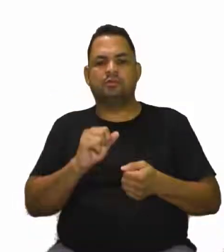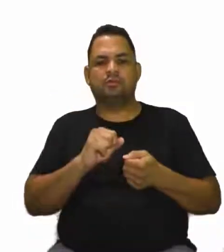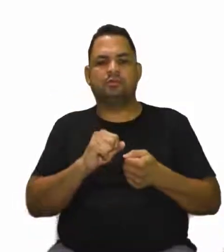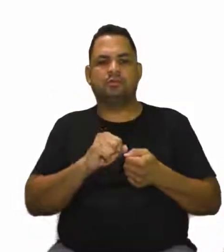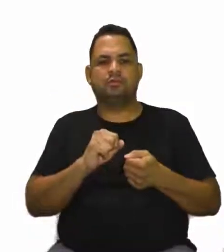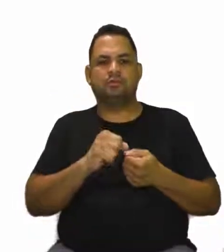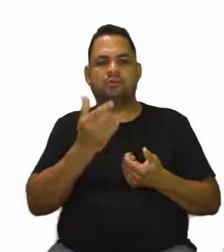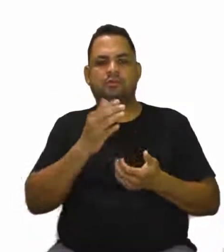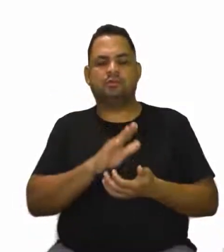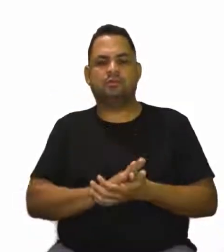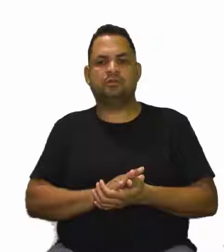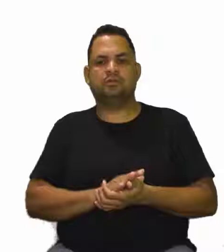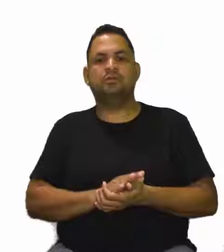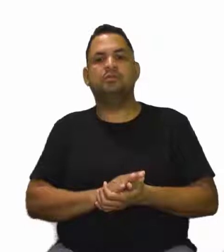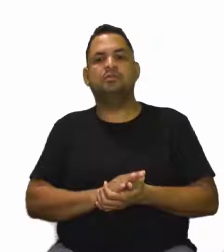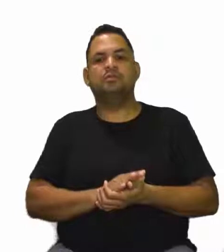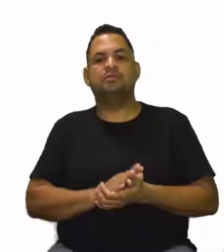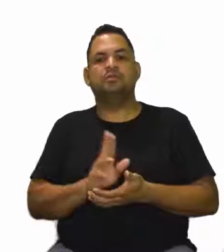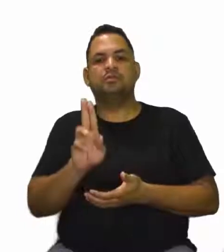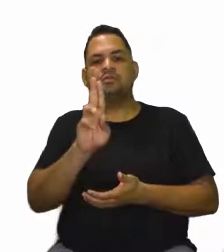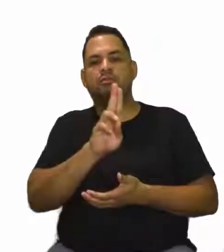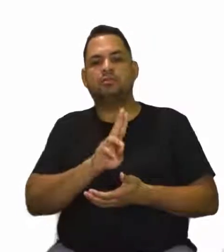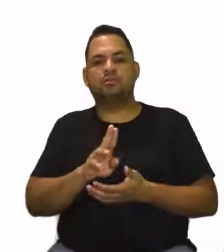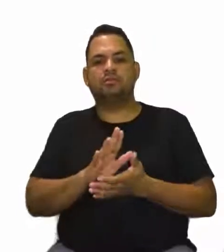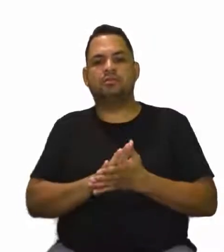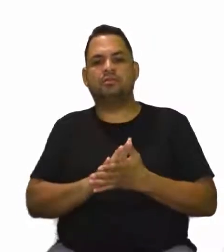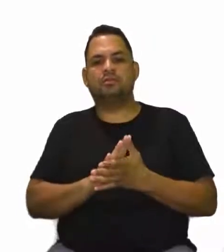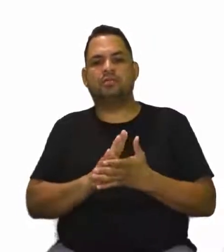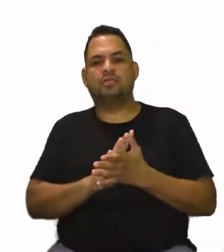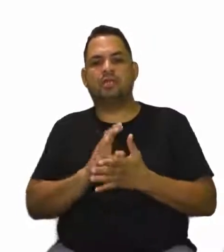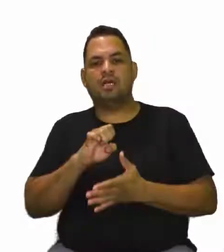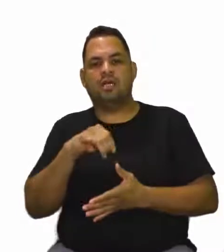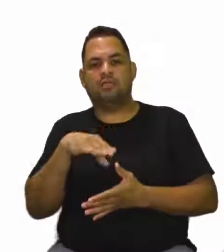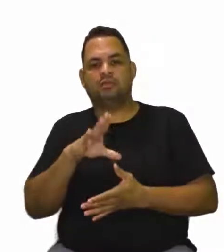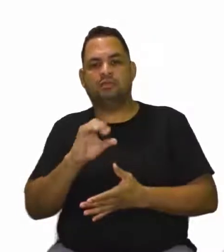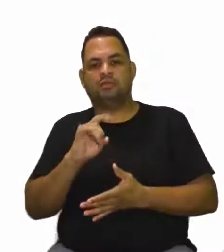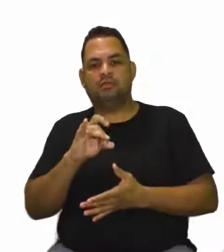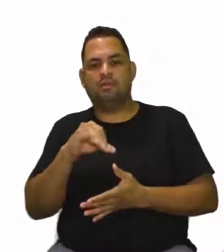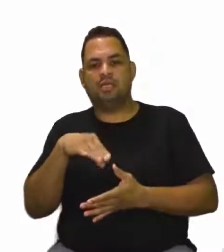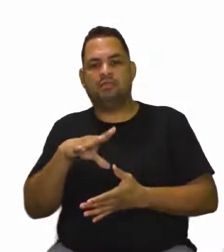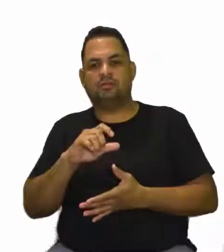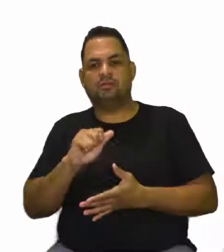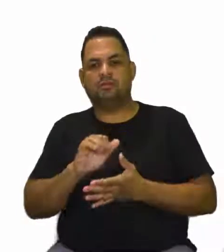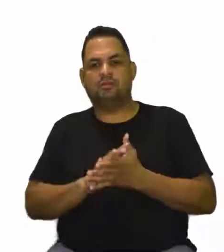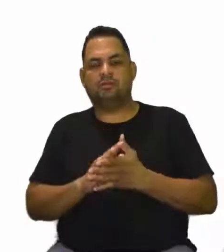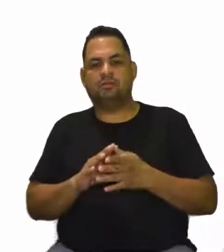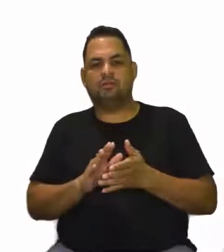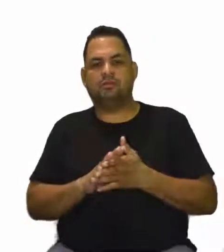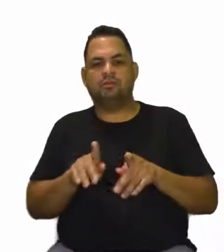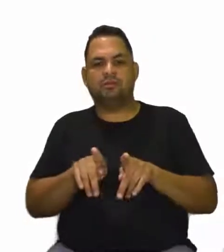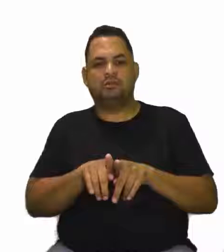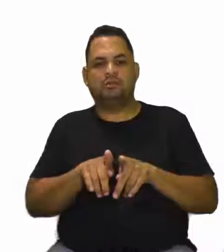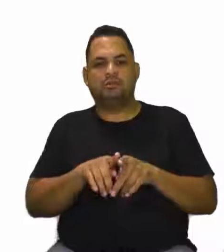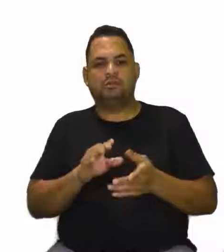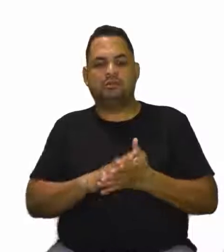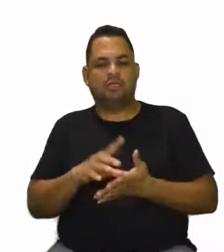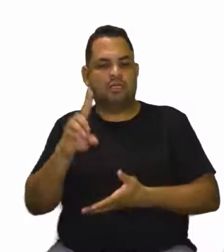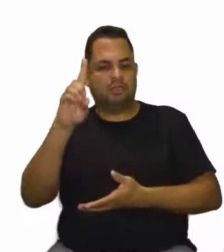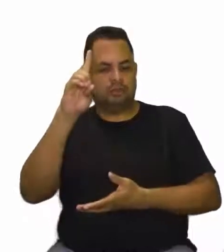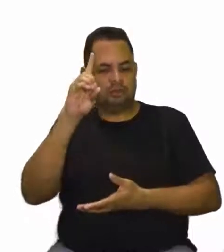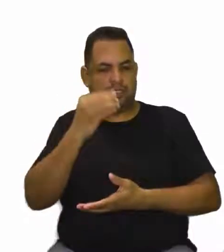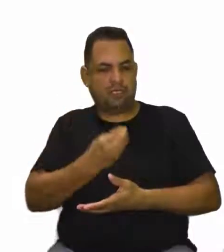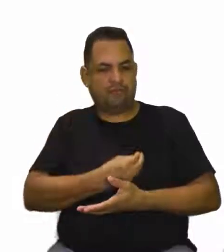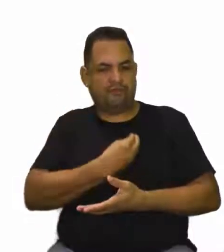com deslocamento. Ele é aplicado nas artes marciais, ele também é aplicado na vida